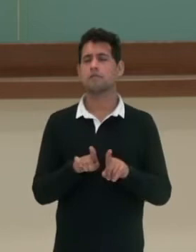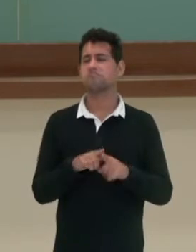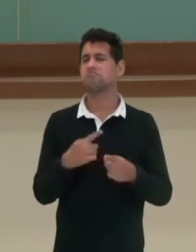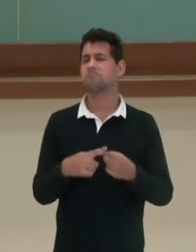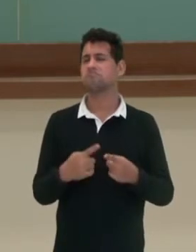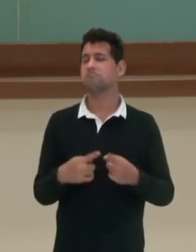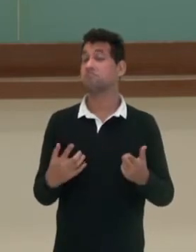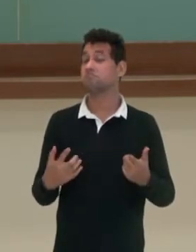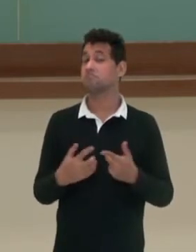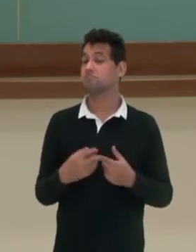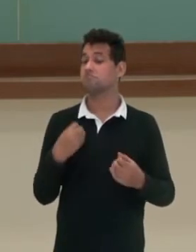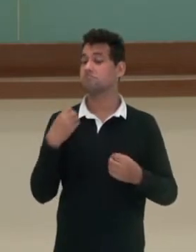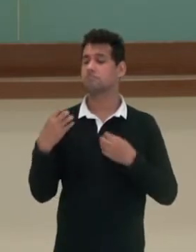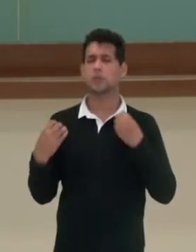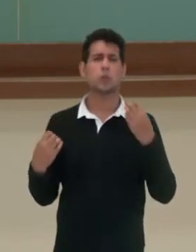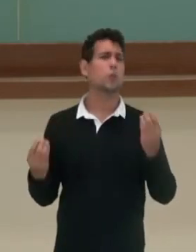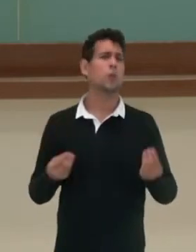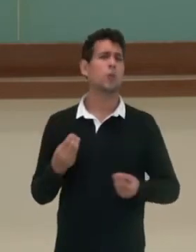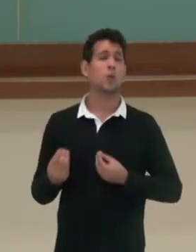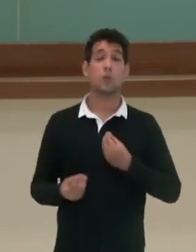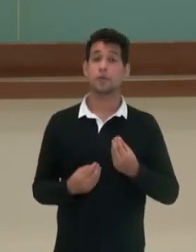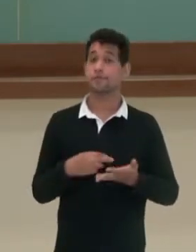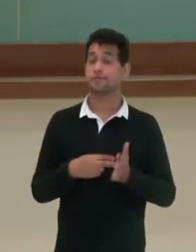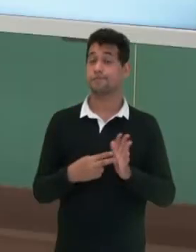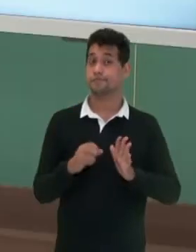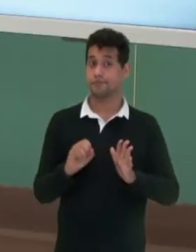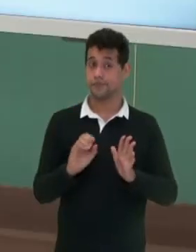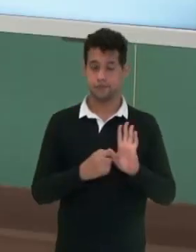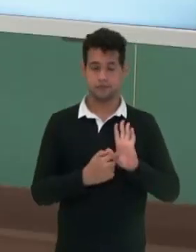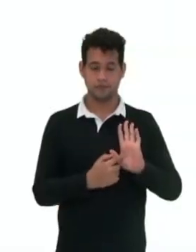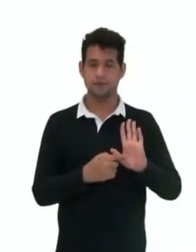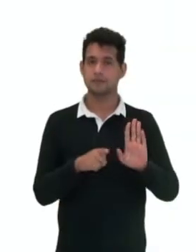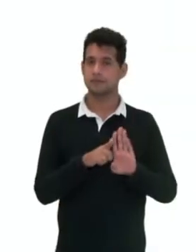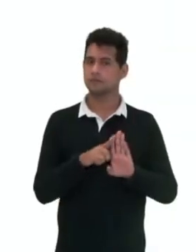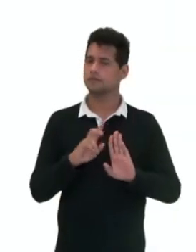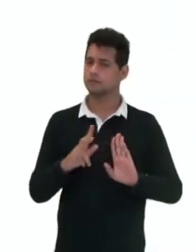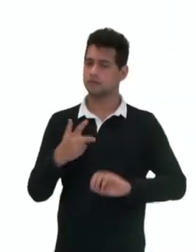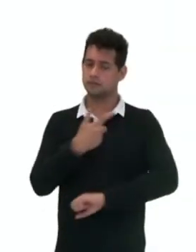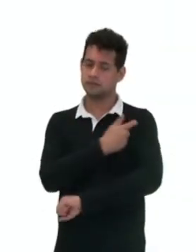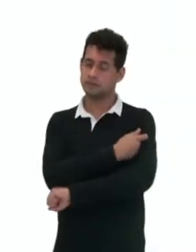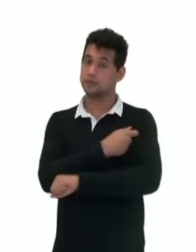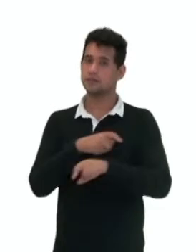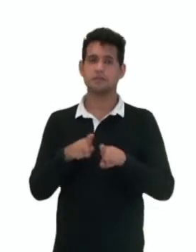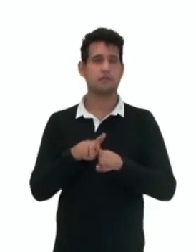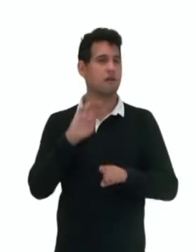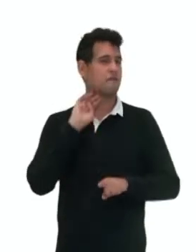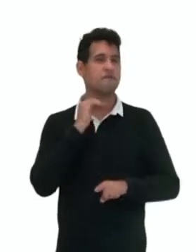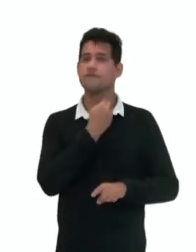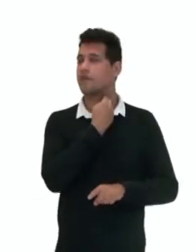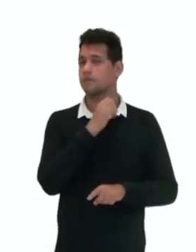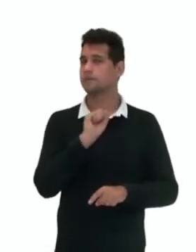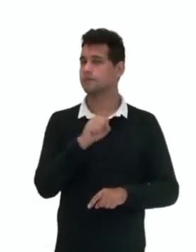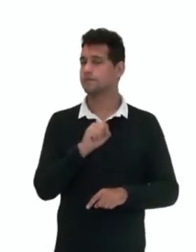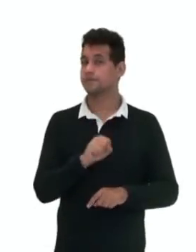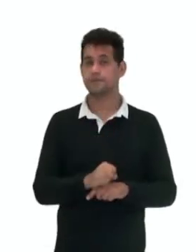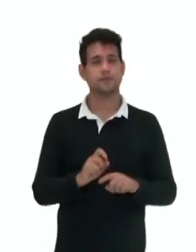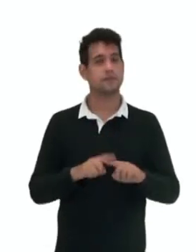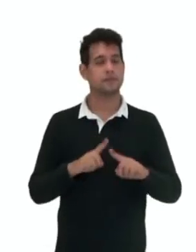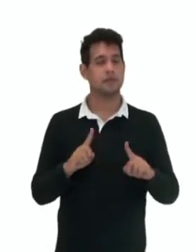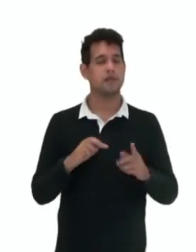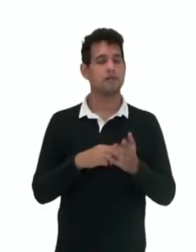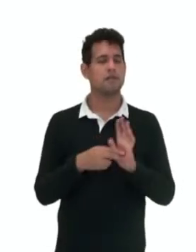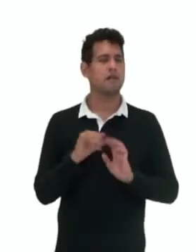queria viajar? Então, eles devem ser orientados a tomar a vacina contra a febre amarela, por exemplo. Essa medida